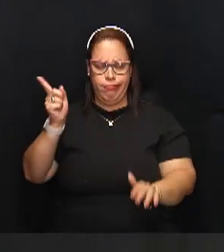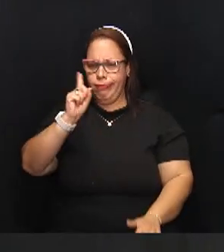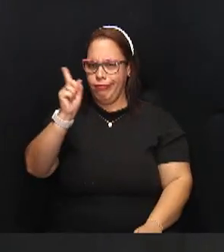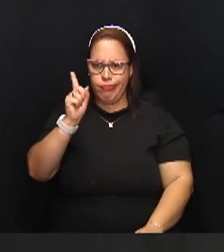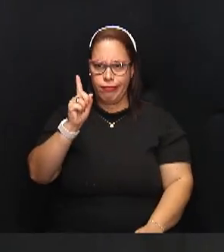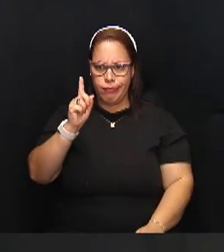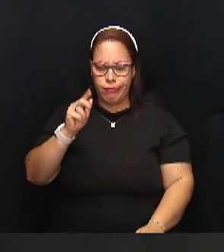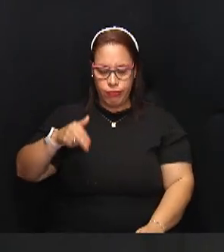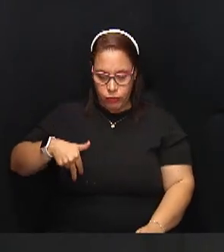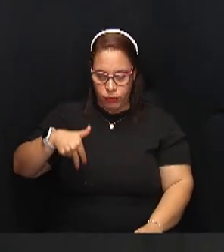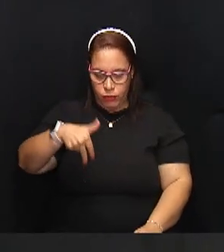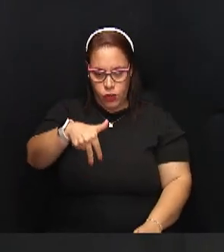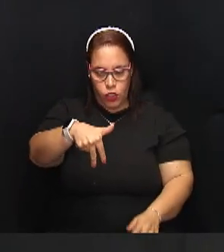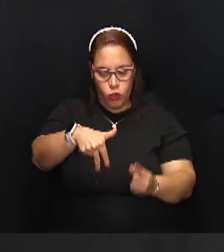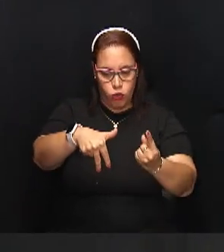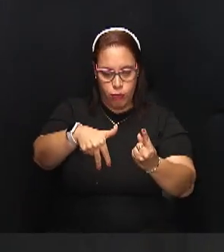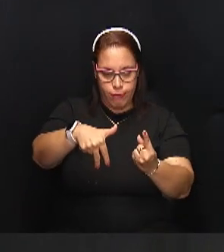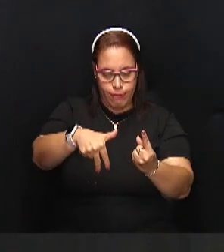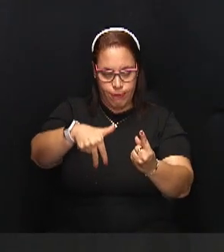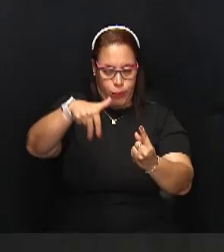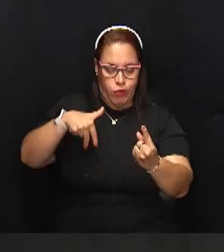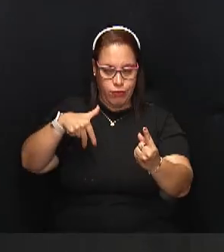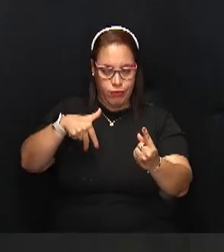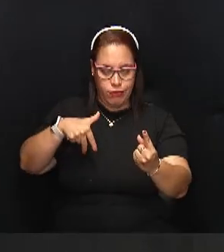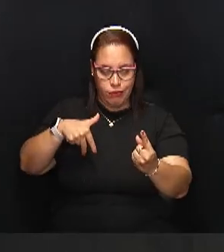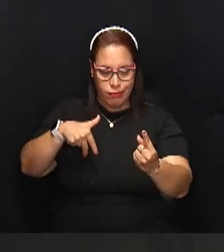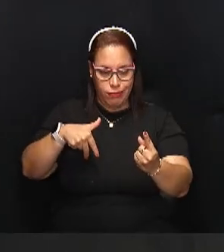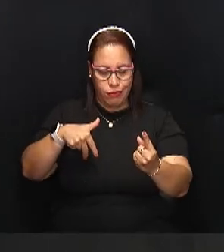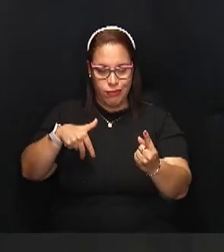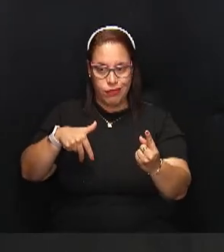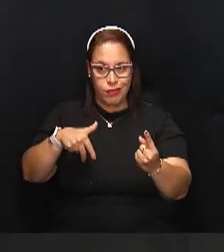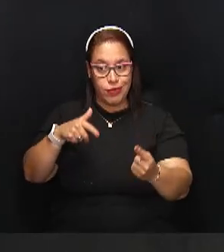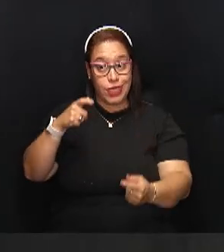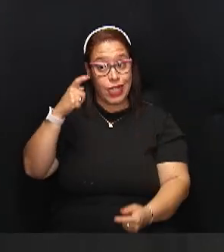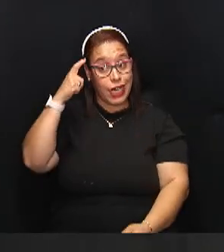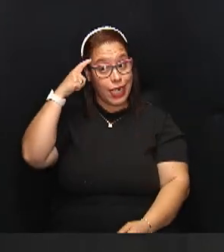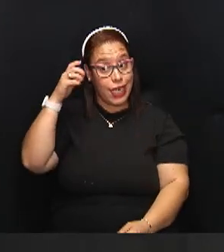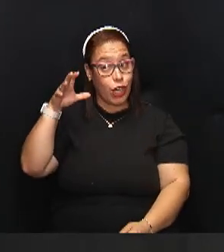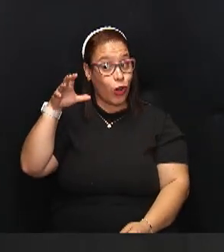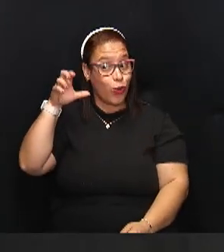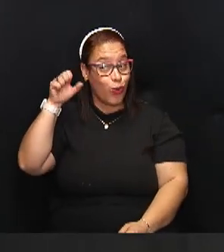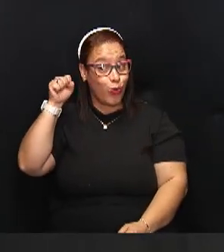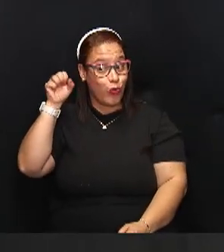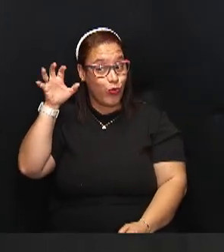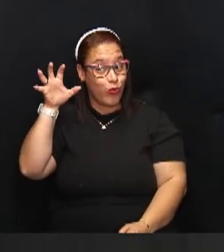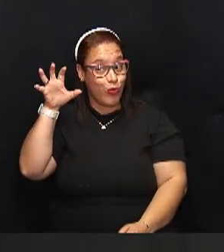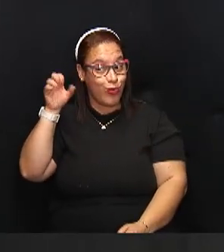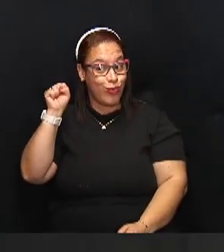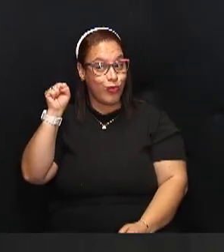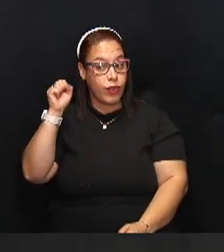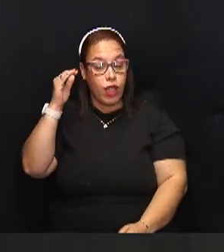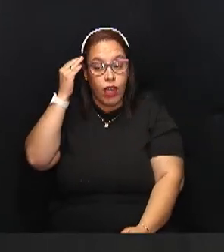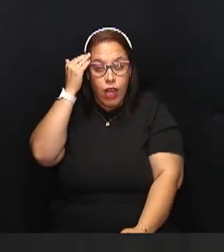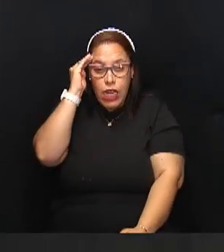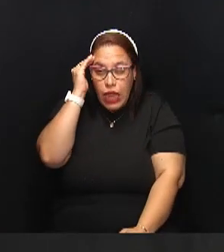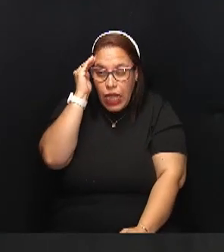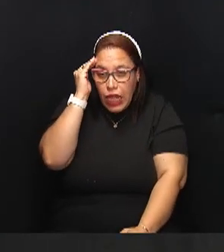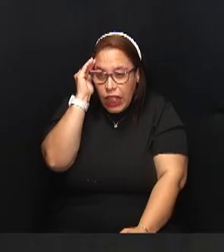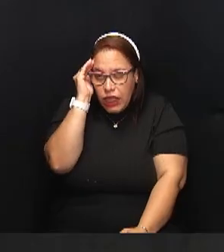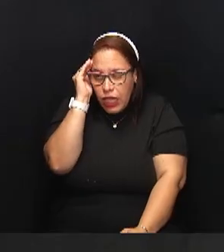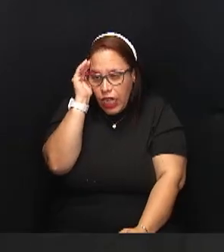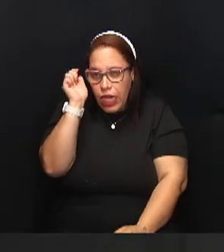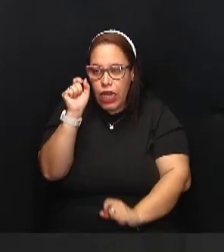passos à frente, você tem que dar pelo menos 1 passo atrás. Então, é escutar, né? Entender aquilo que está